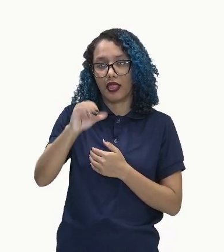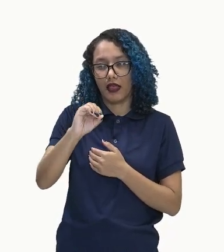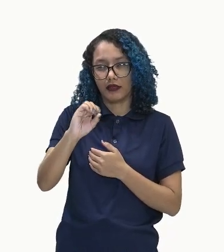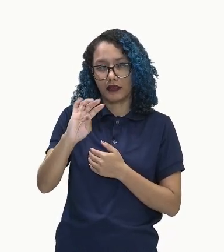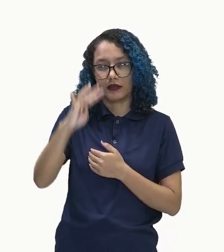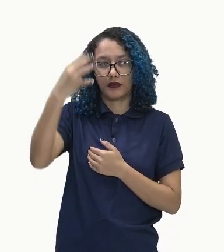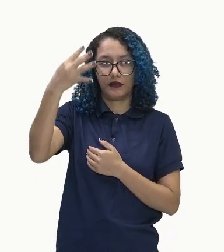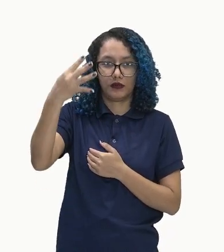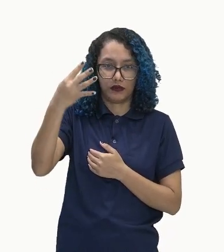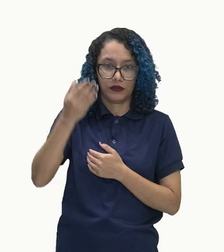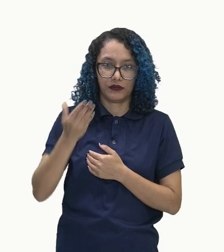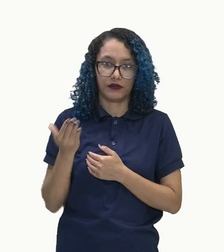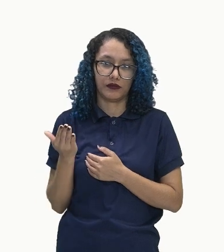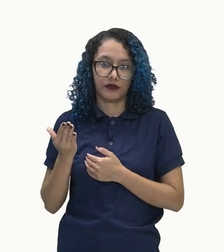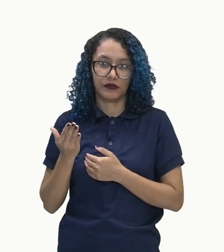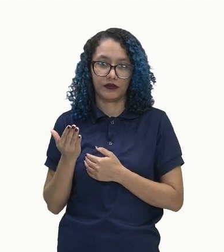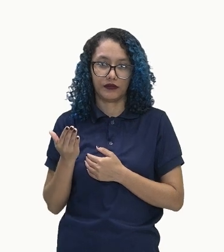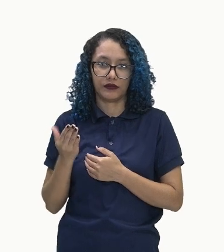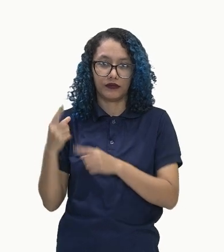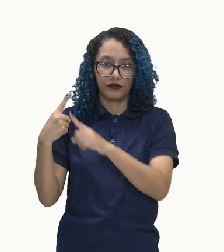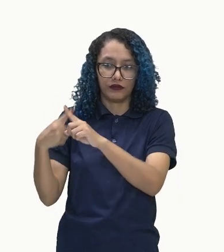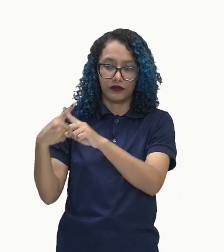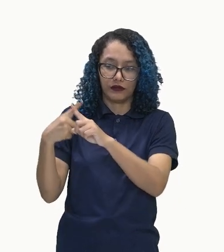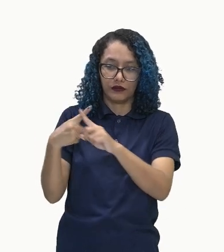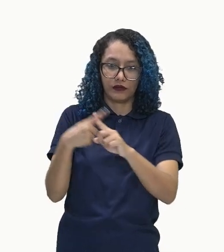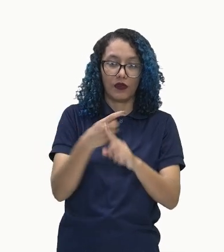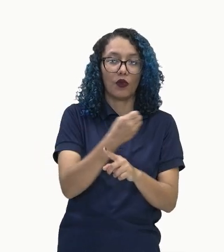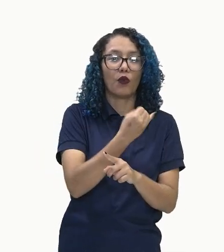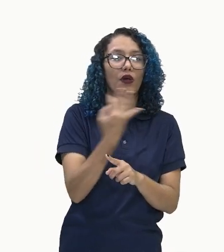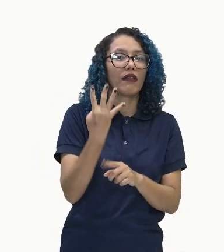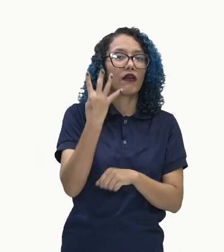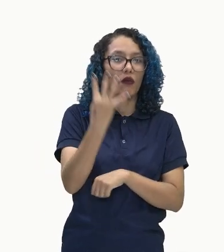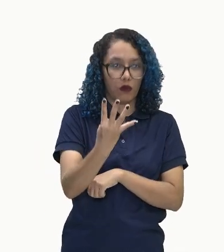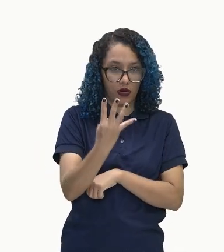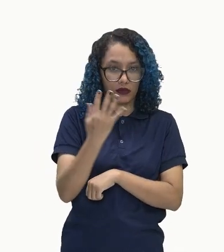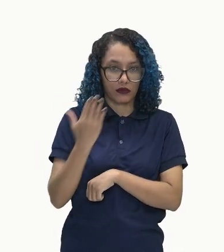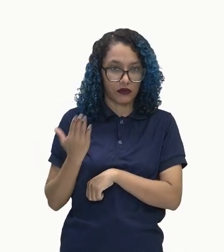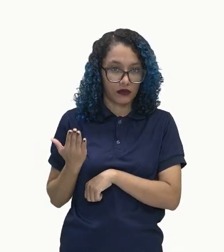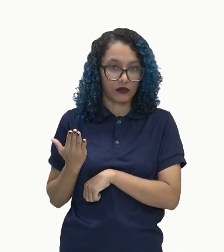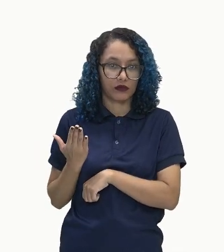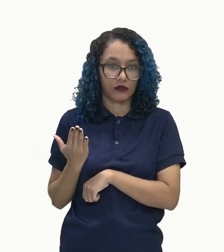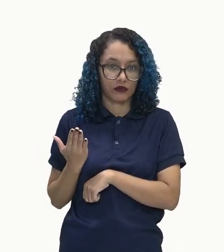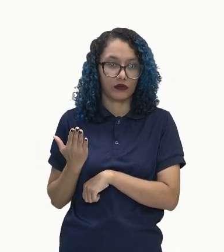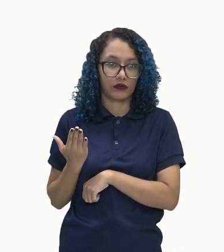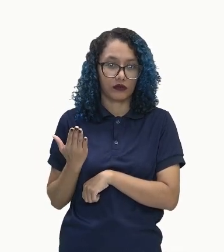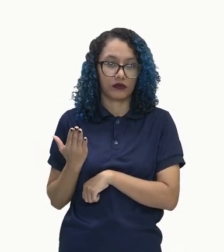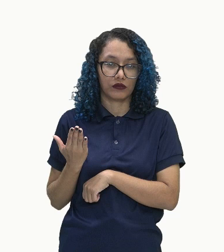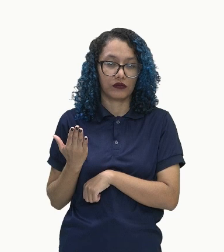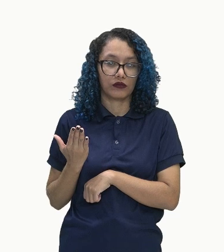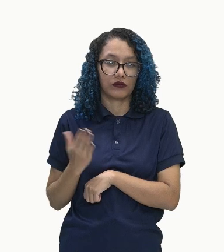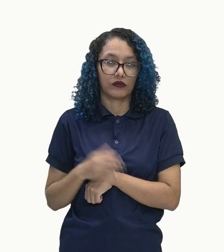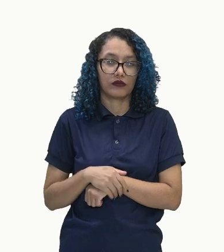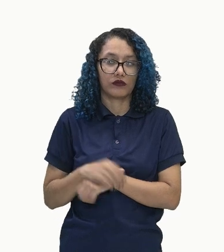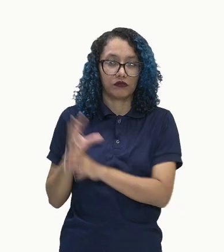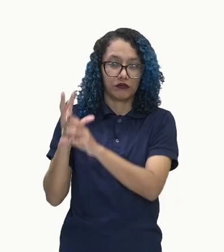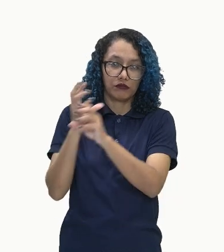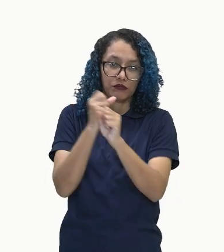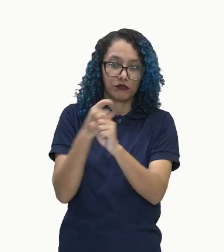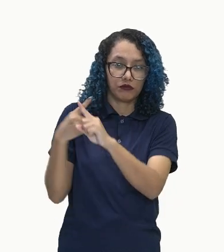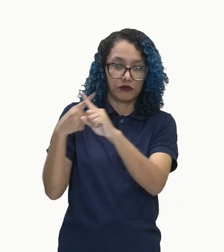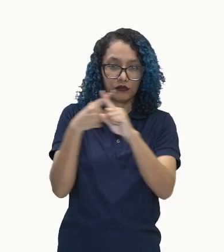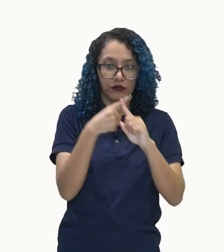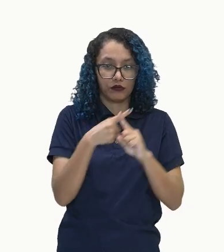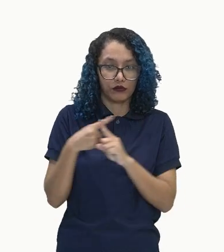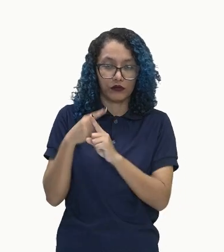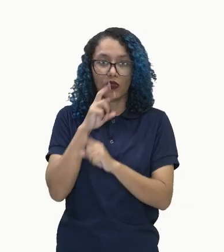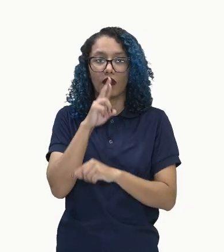temos 10 vezes 10 vezes 10 vezes 10, 4 vezes. E aí, feita essa multiplicação, nós temos então